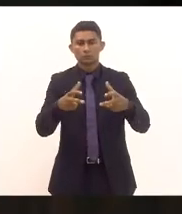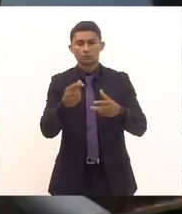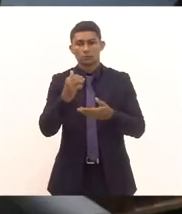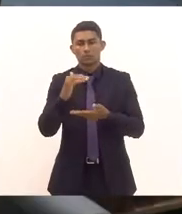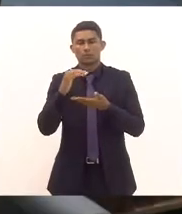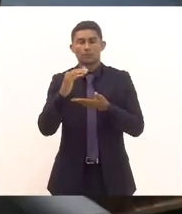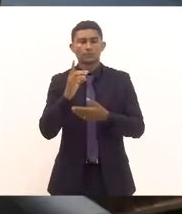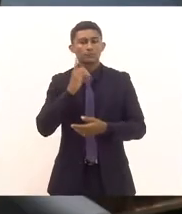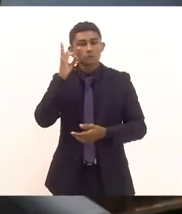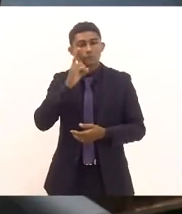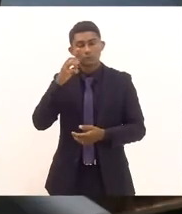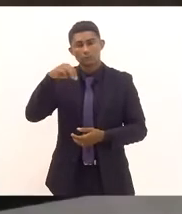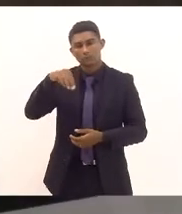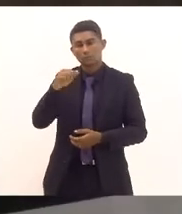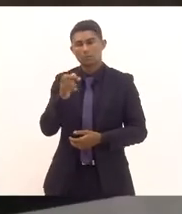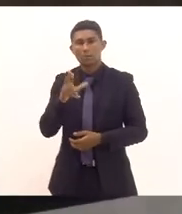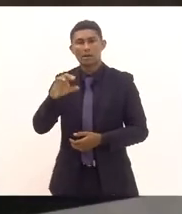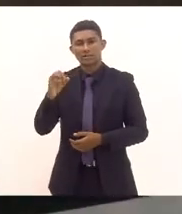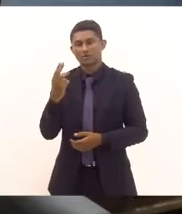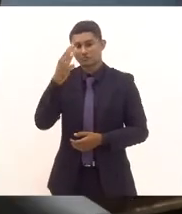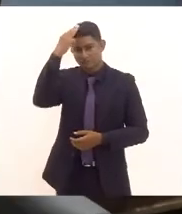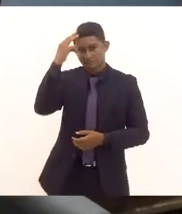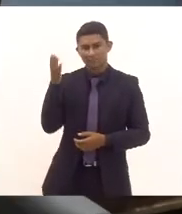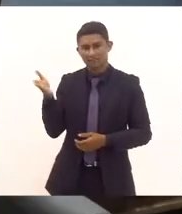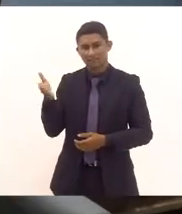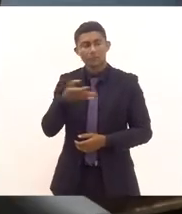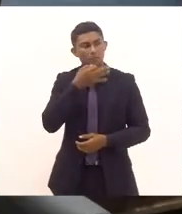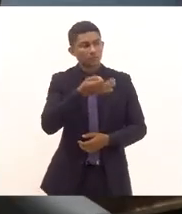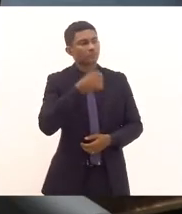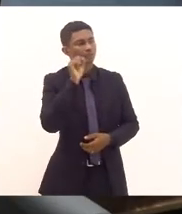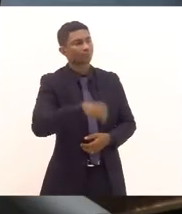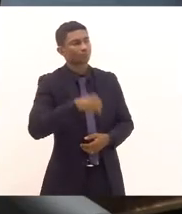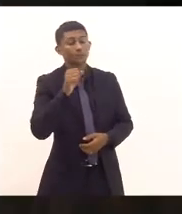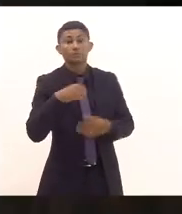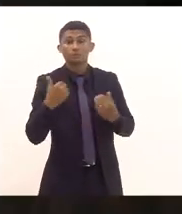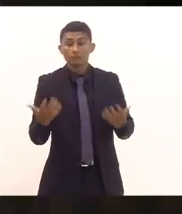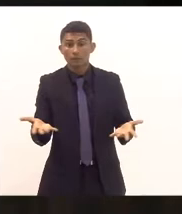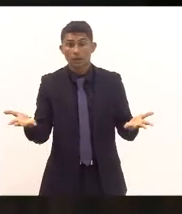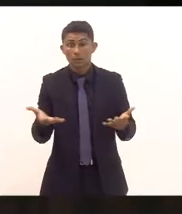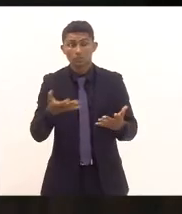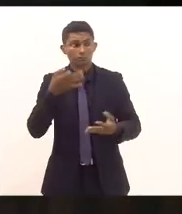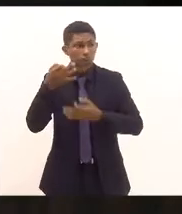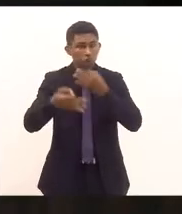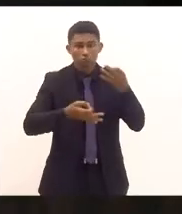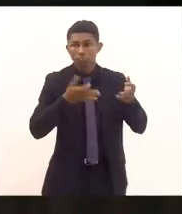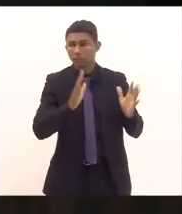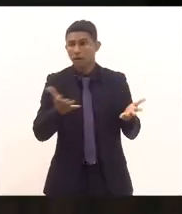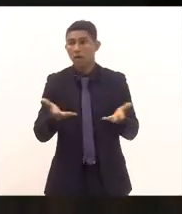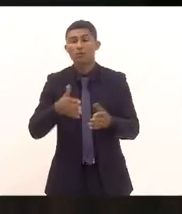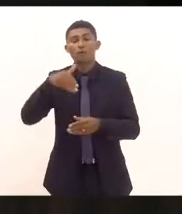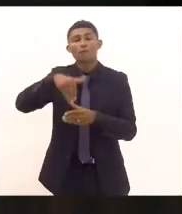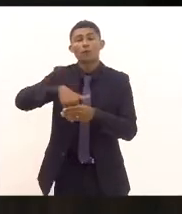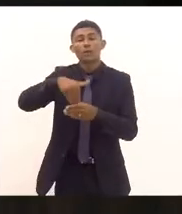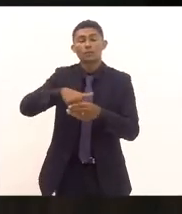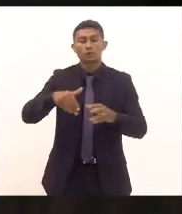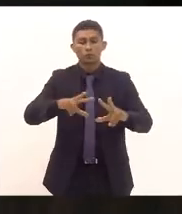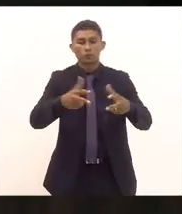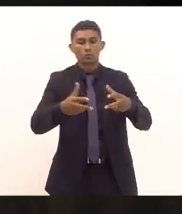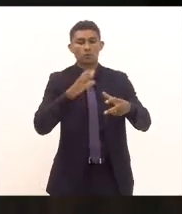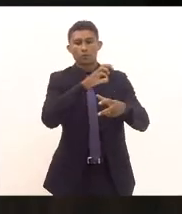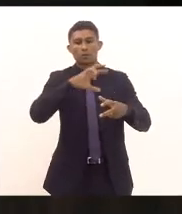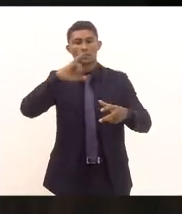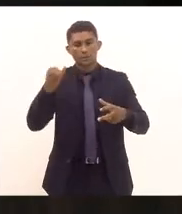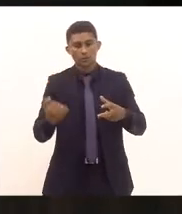Pacheco é favorável os pareceres emitidos em votação parecida a condição de condição Justiça